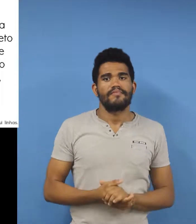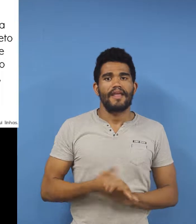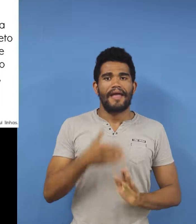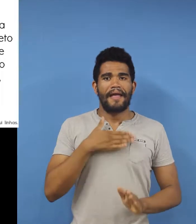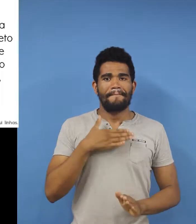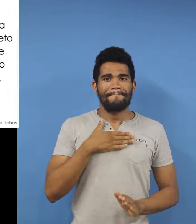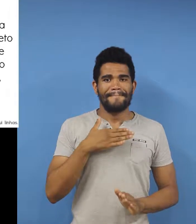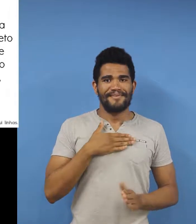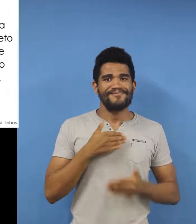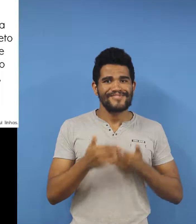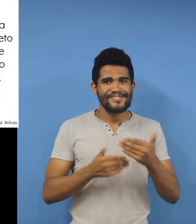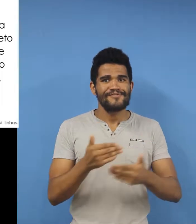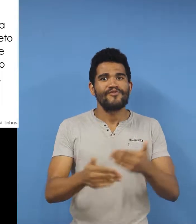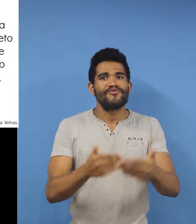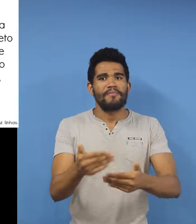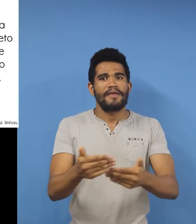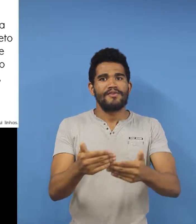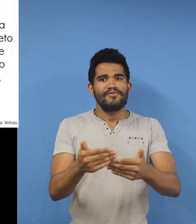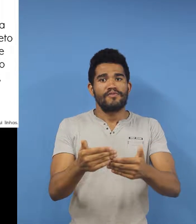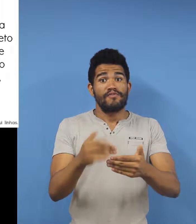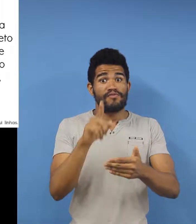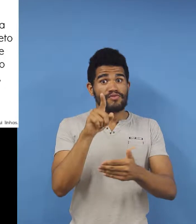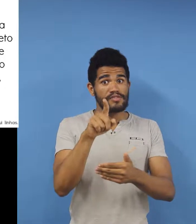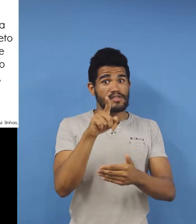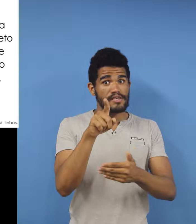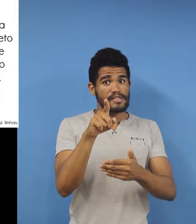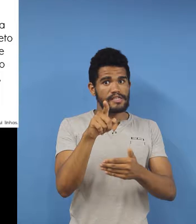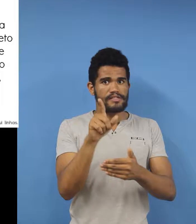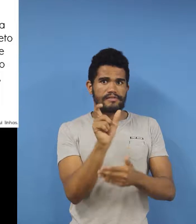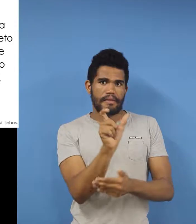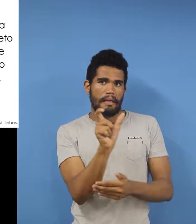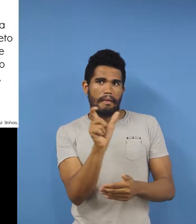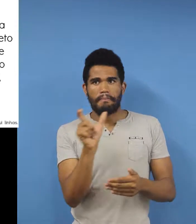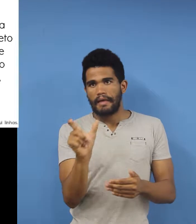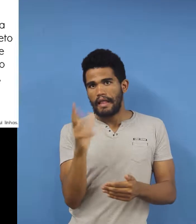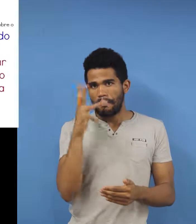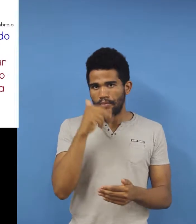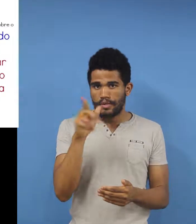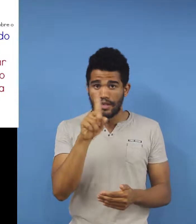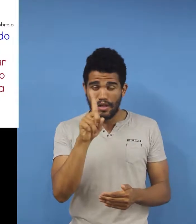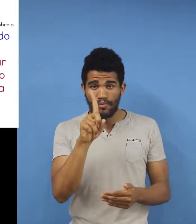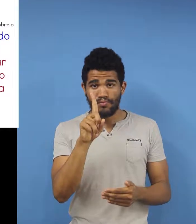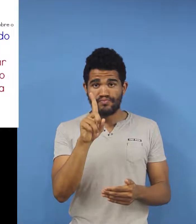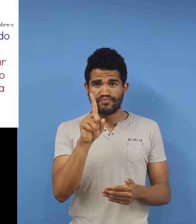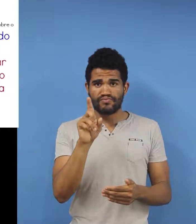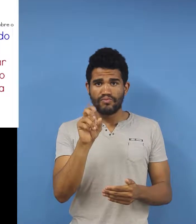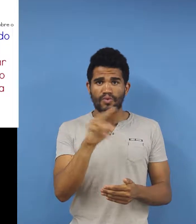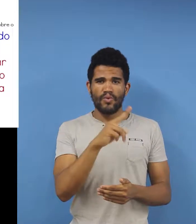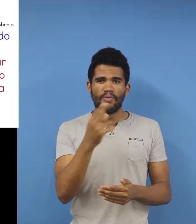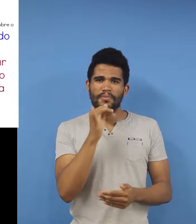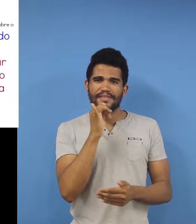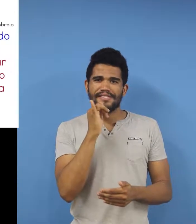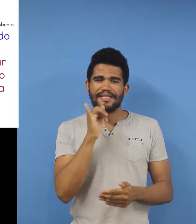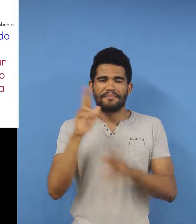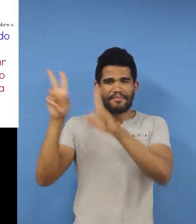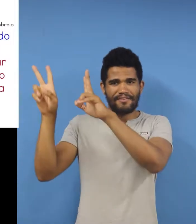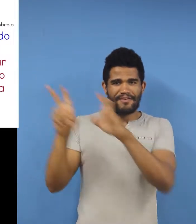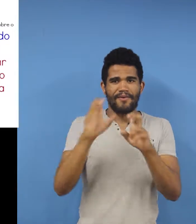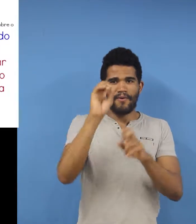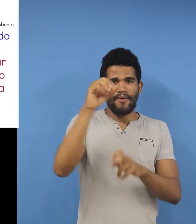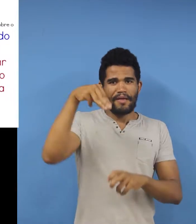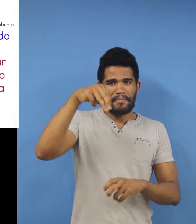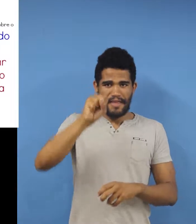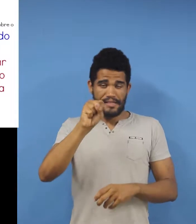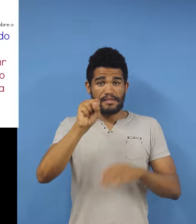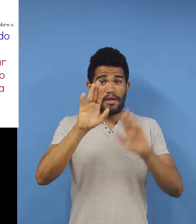e estrutura corporal. Esse é o meu parágrafo de desenvolvimento e eu espero que vocês não tenham focado nas palavras bonitas